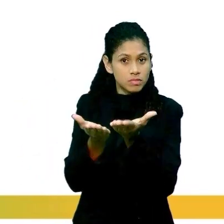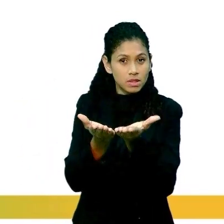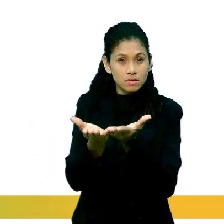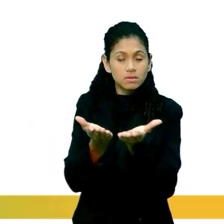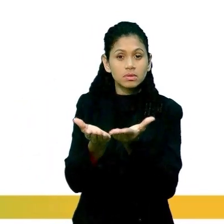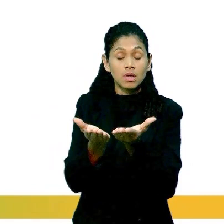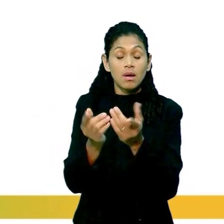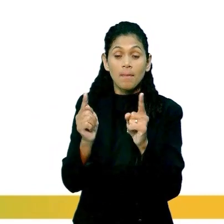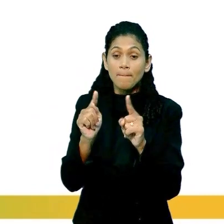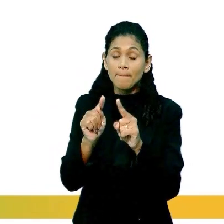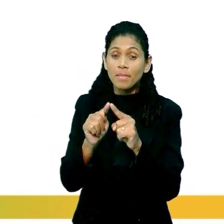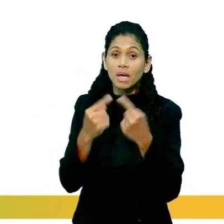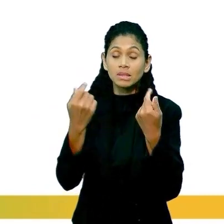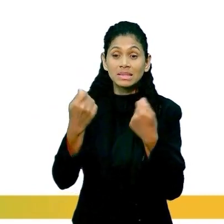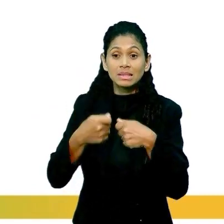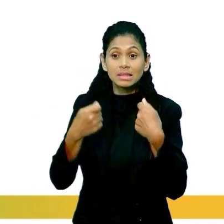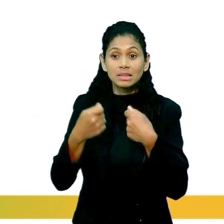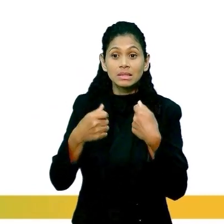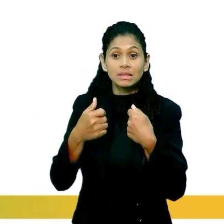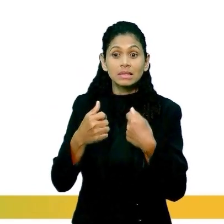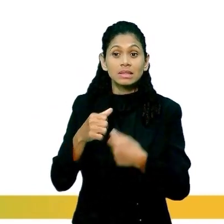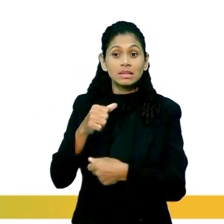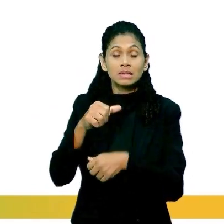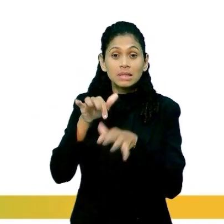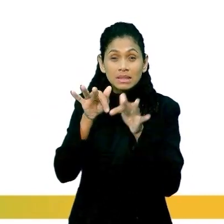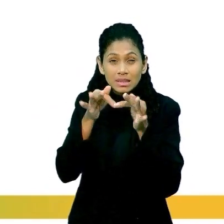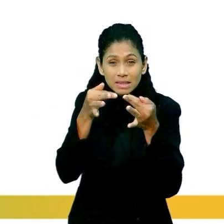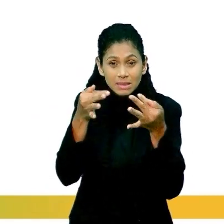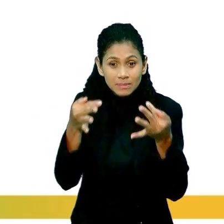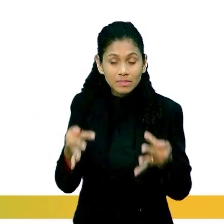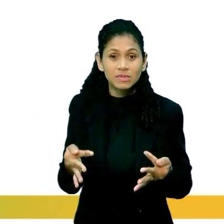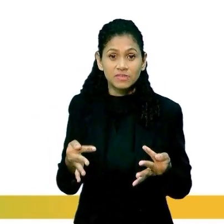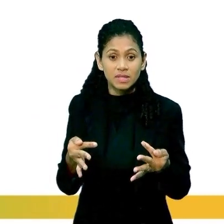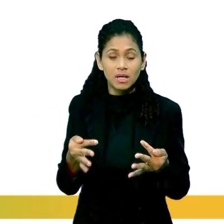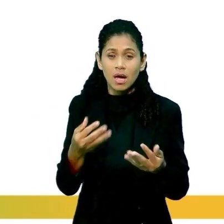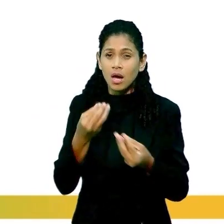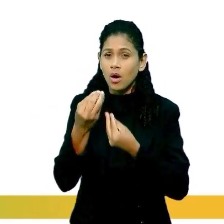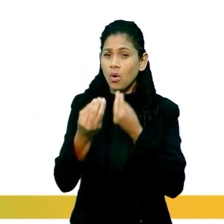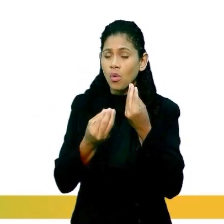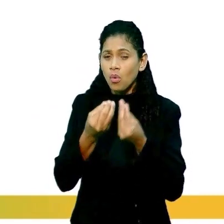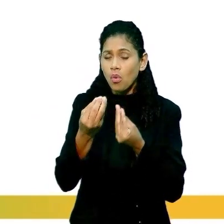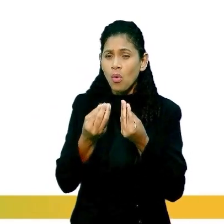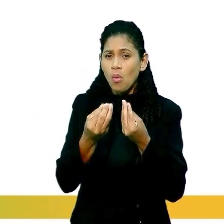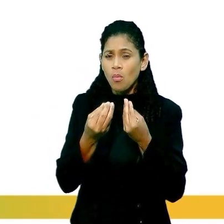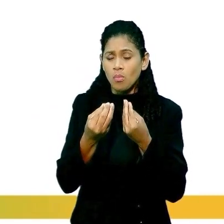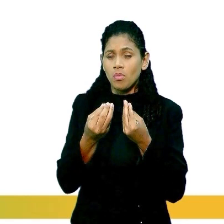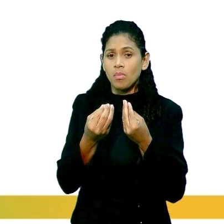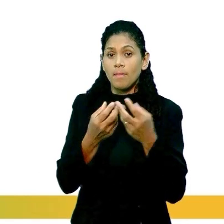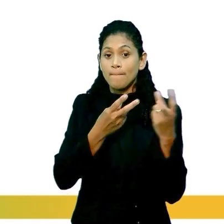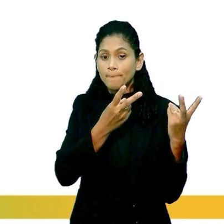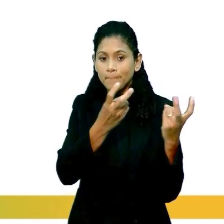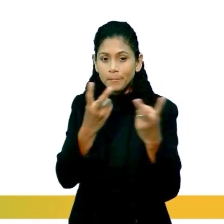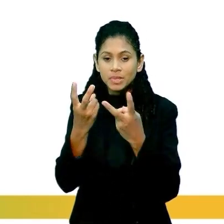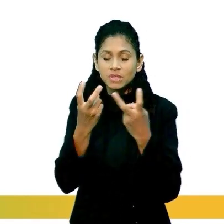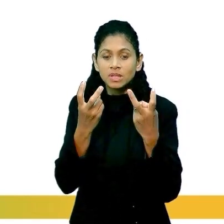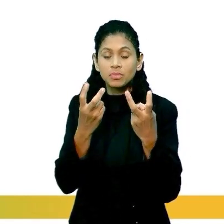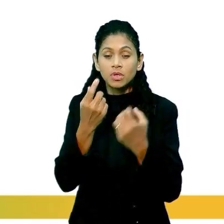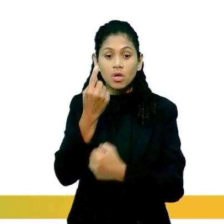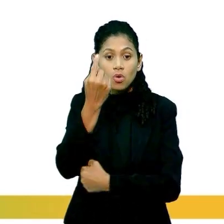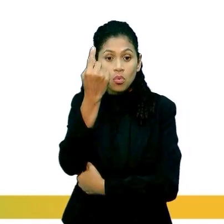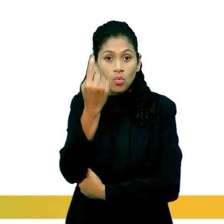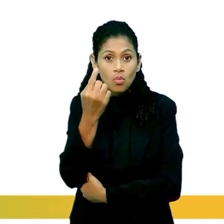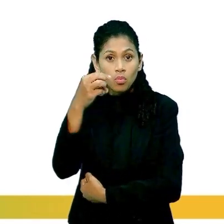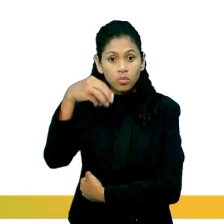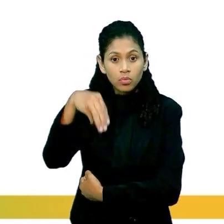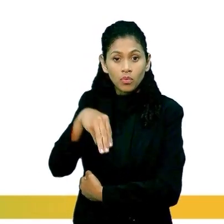ela quer sintetizar 4 mols de amônia. Pela estequiometria, o que eu percebo? 1 mol de gás nitrogênio reage